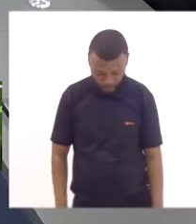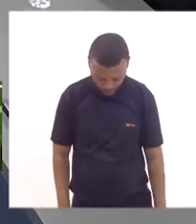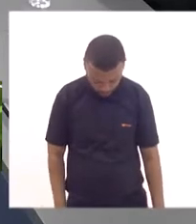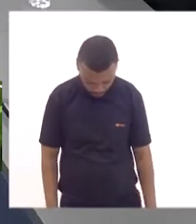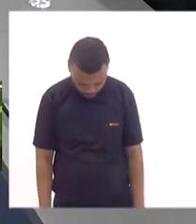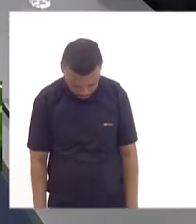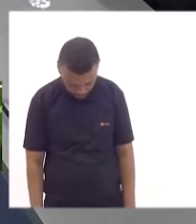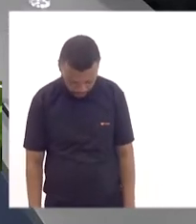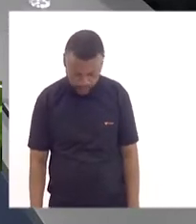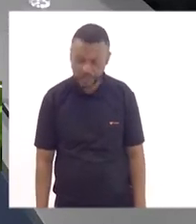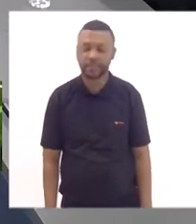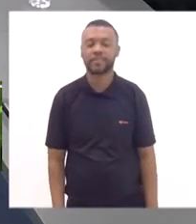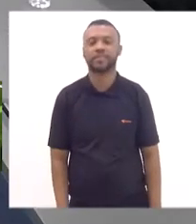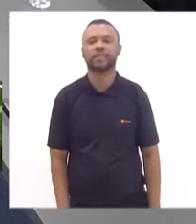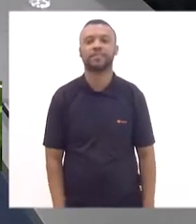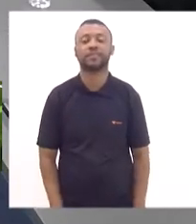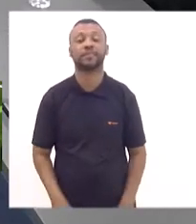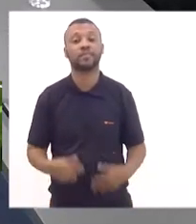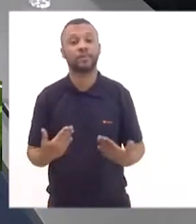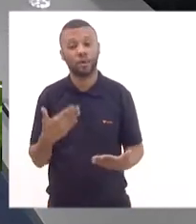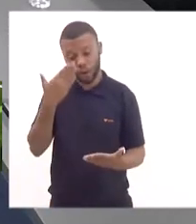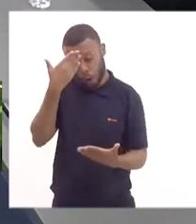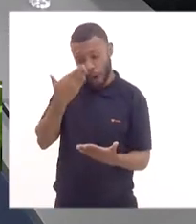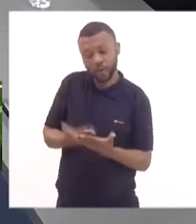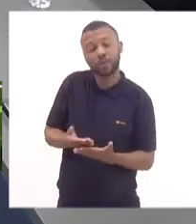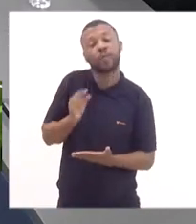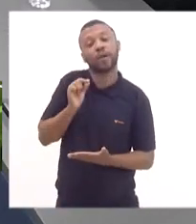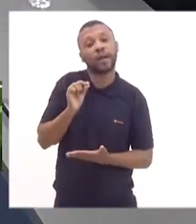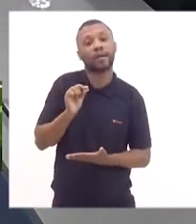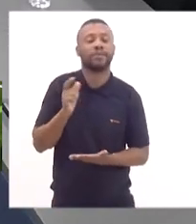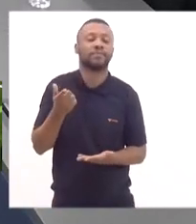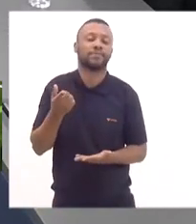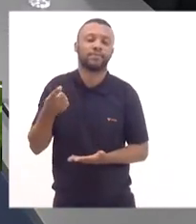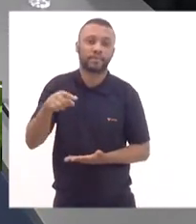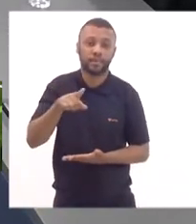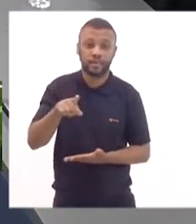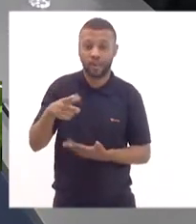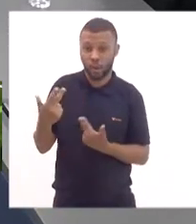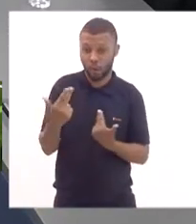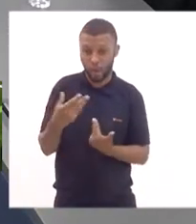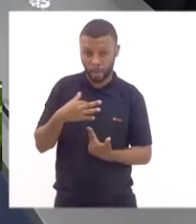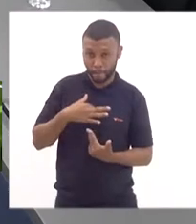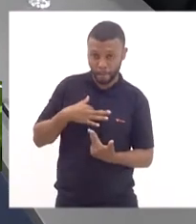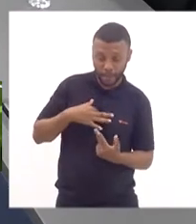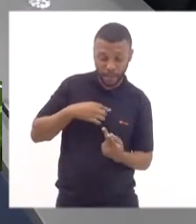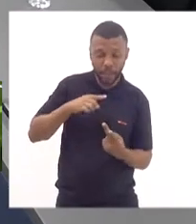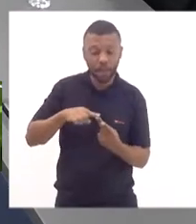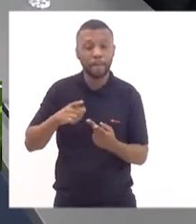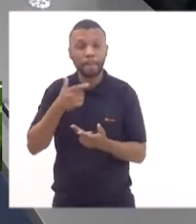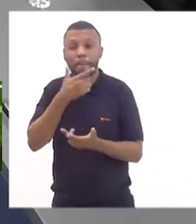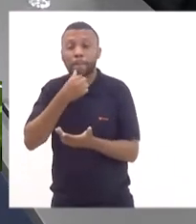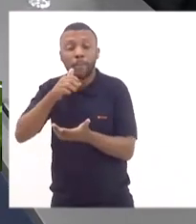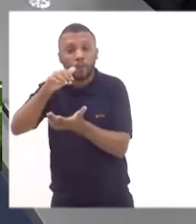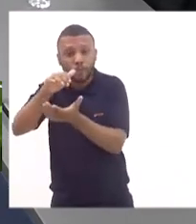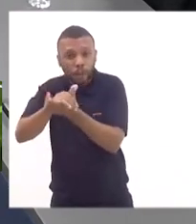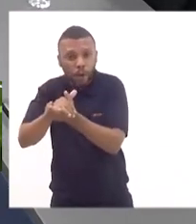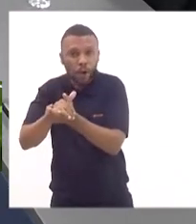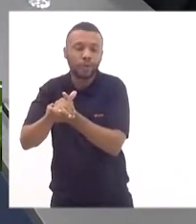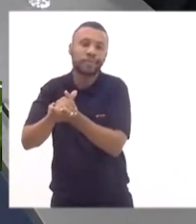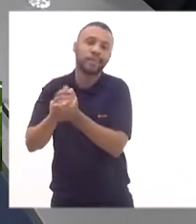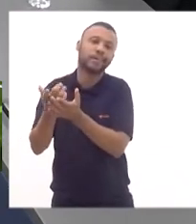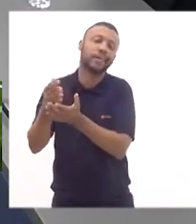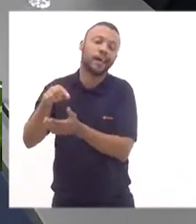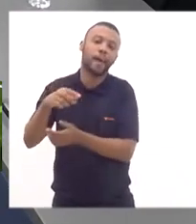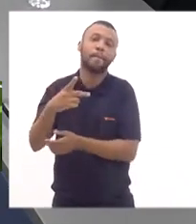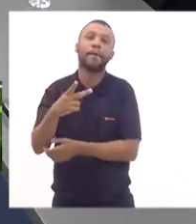Bom dia a todas e a todos. Às 11 horas e 15 minutos